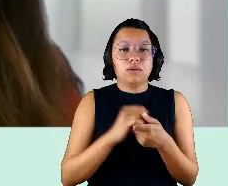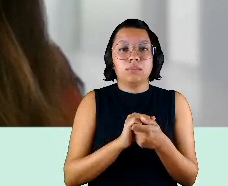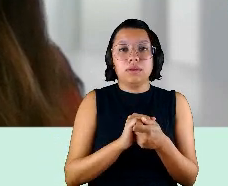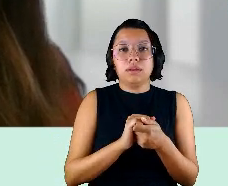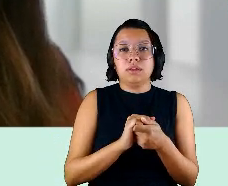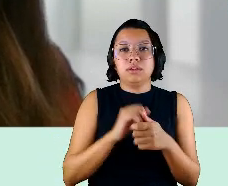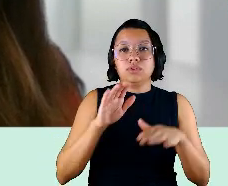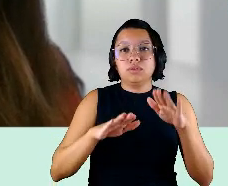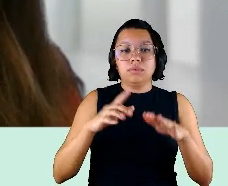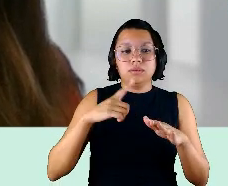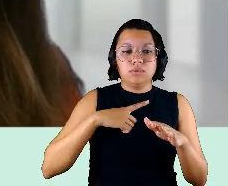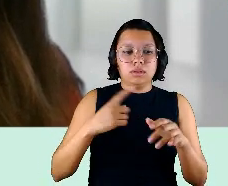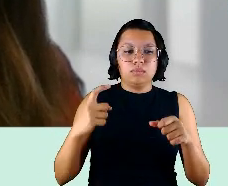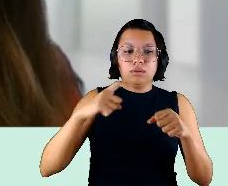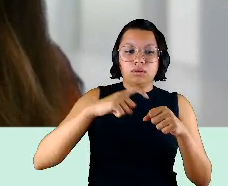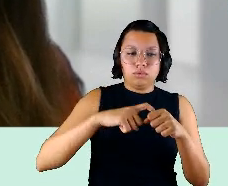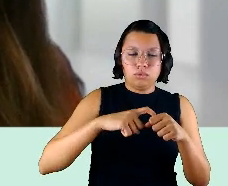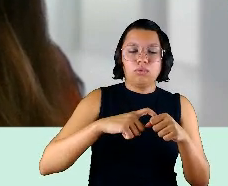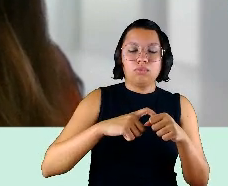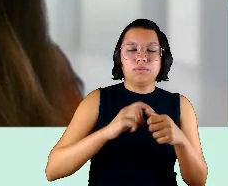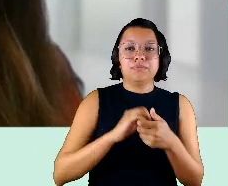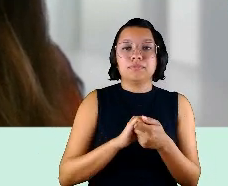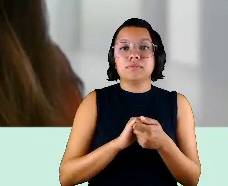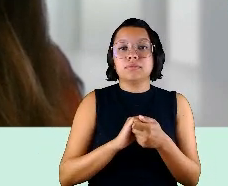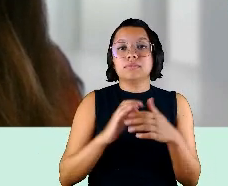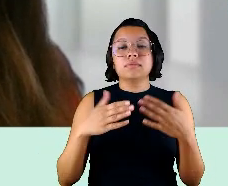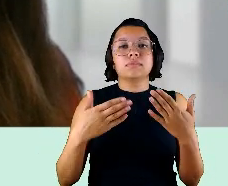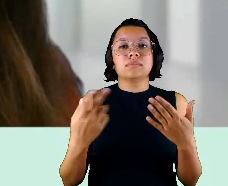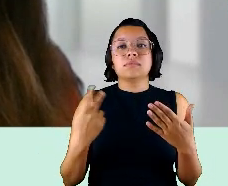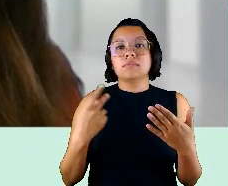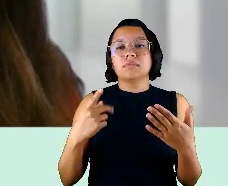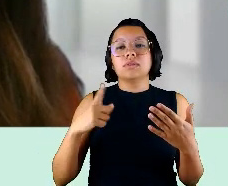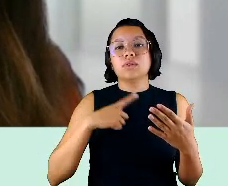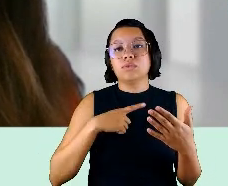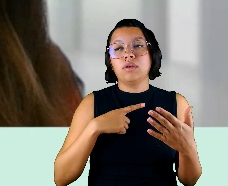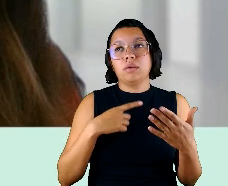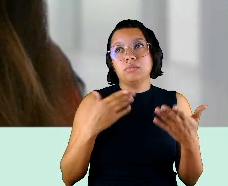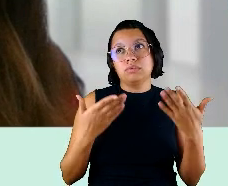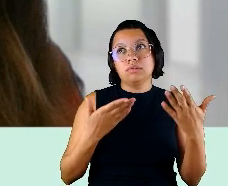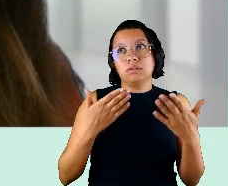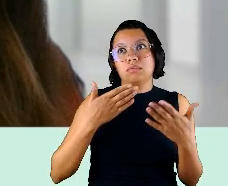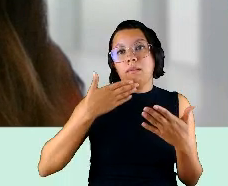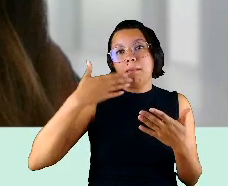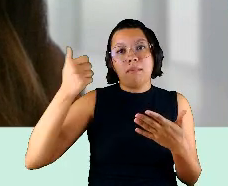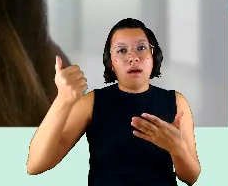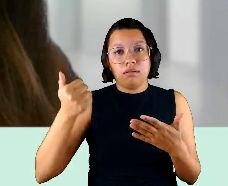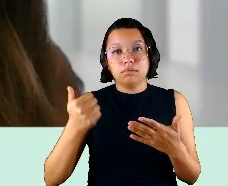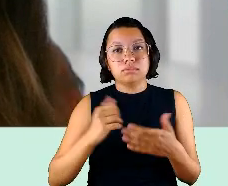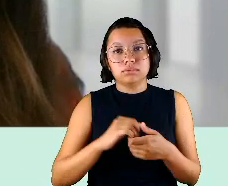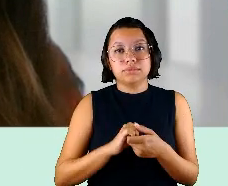nosso retorno gradual. Então, nós tivemos, assim, uma melhoria